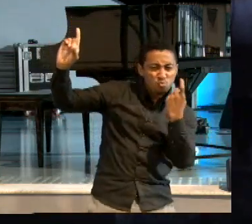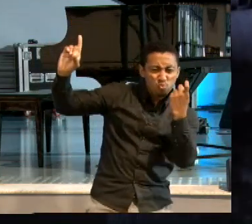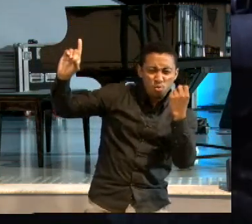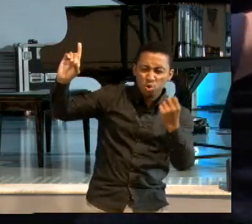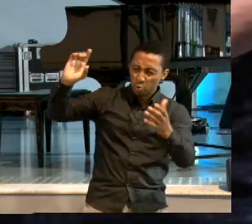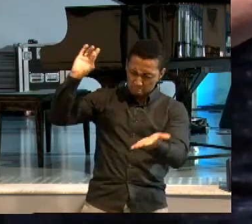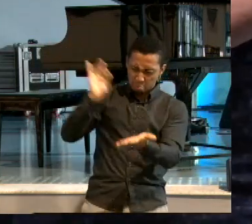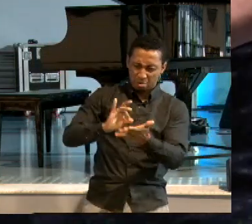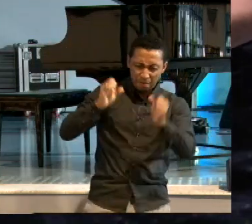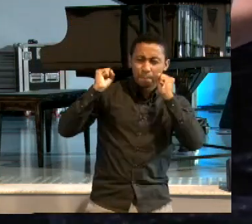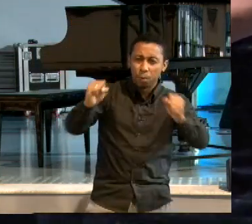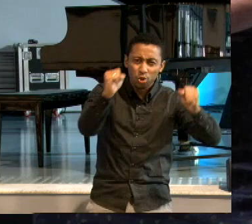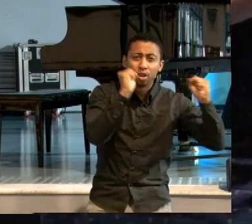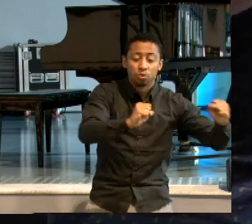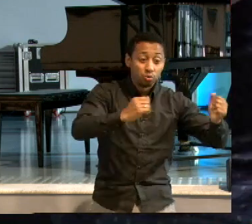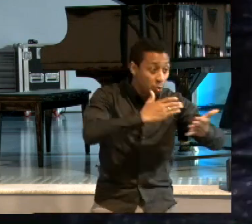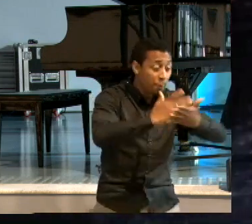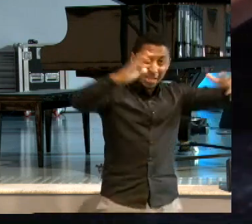chuva chega.